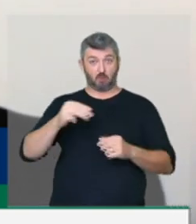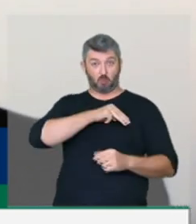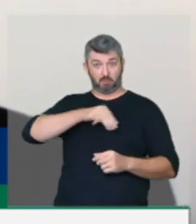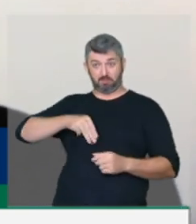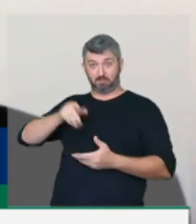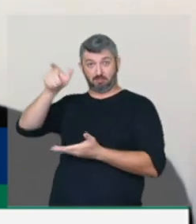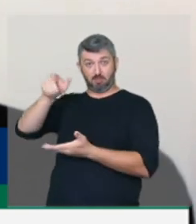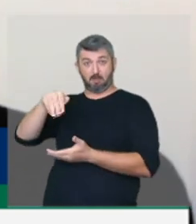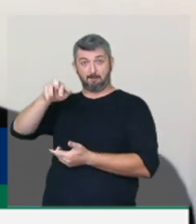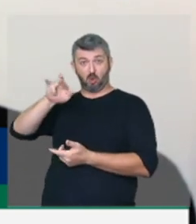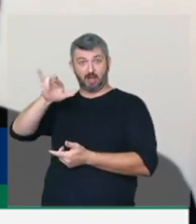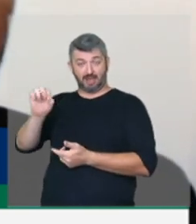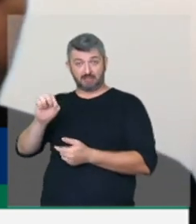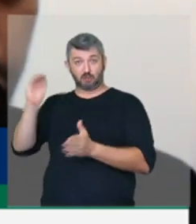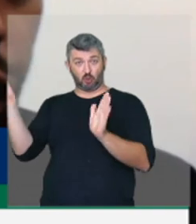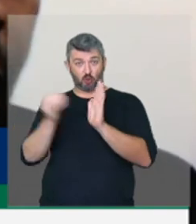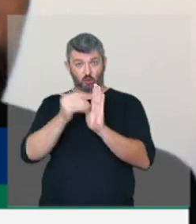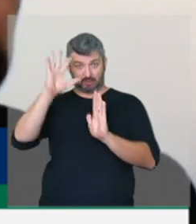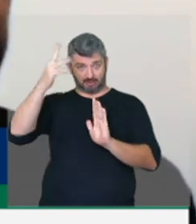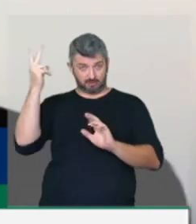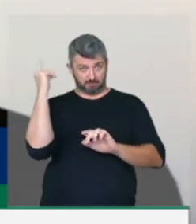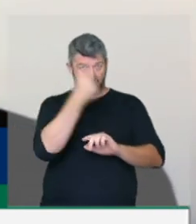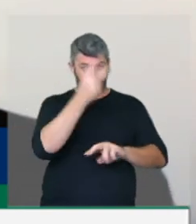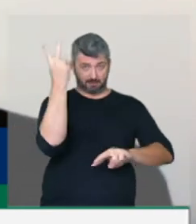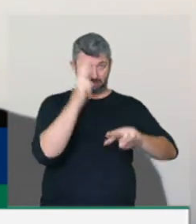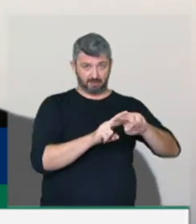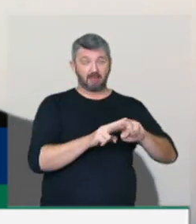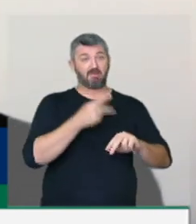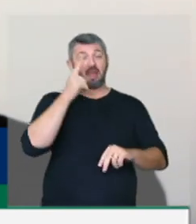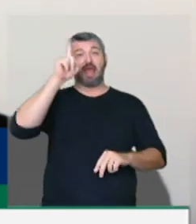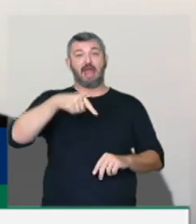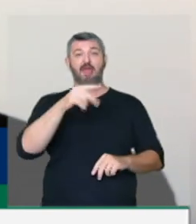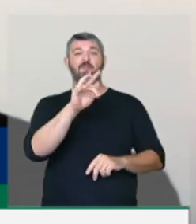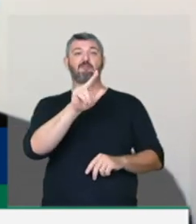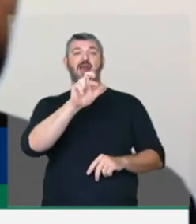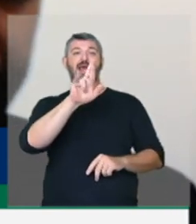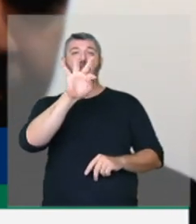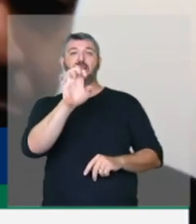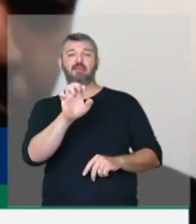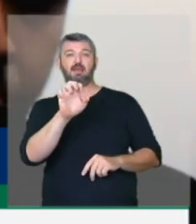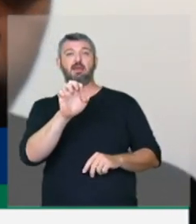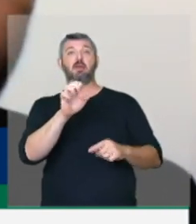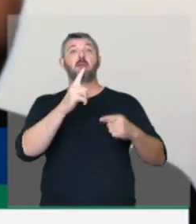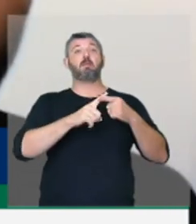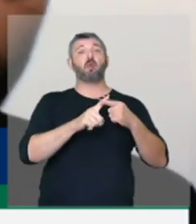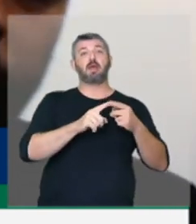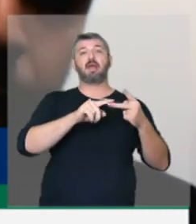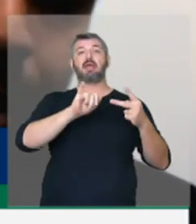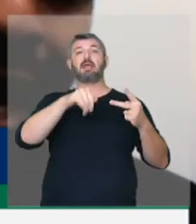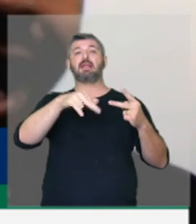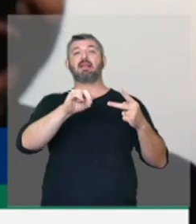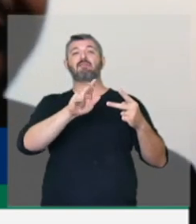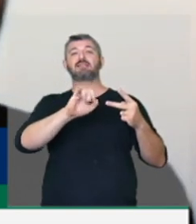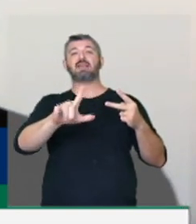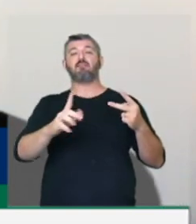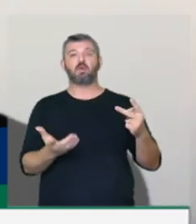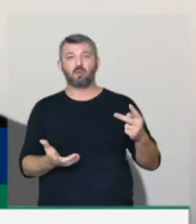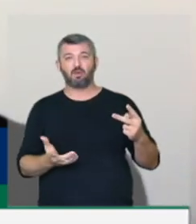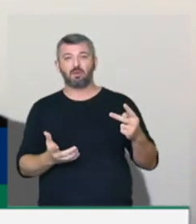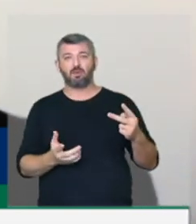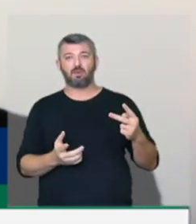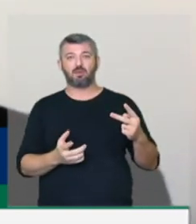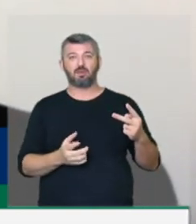Moraes considera presente a possibilidade constitucional de prisão em flagrante, com base na inafiançabilidade construída